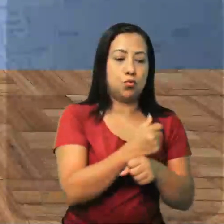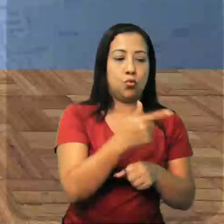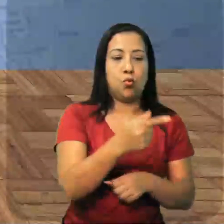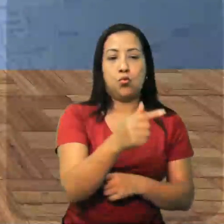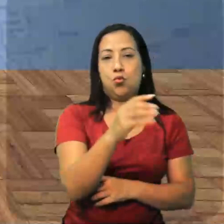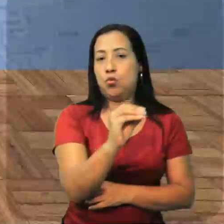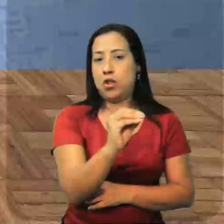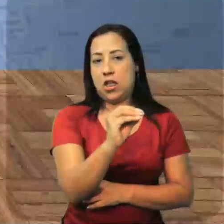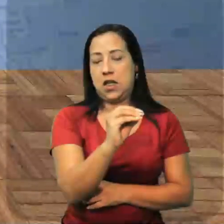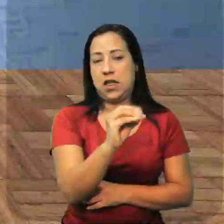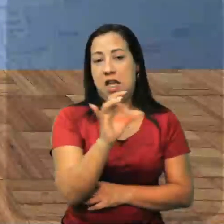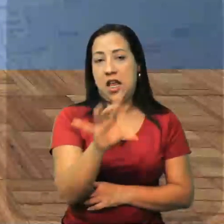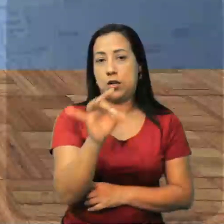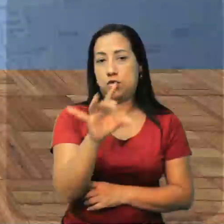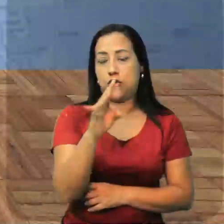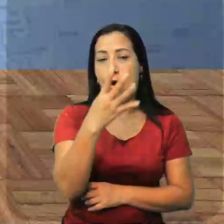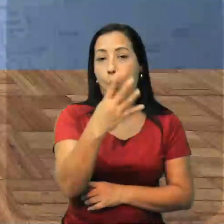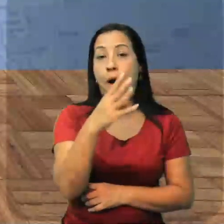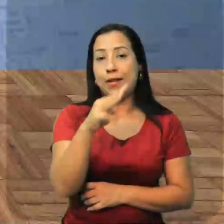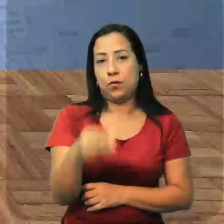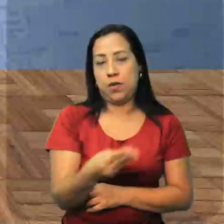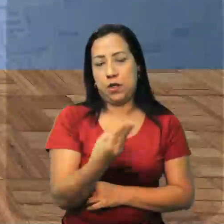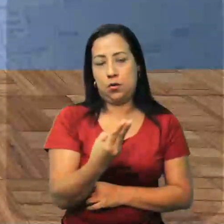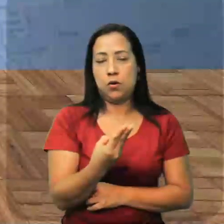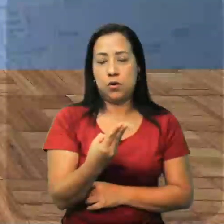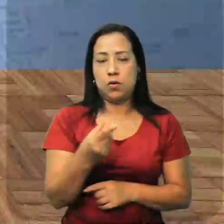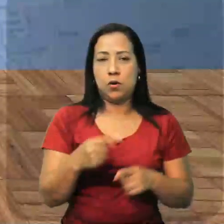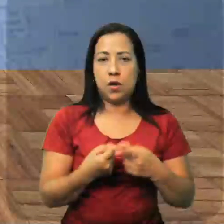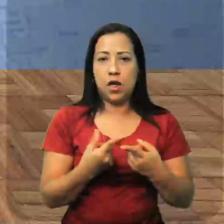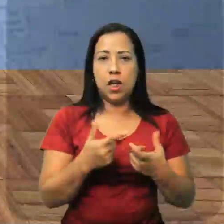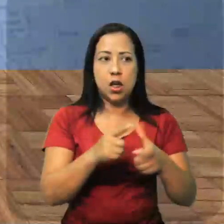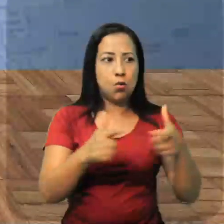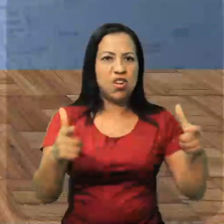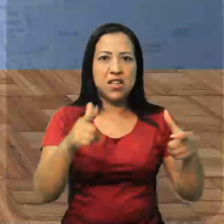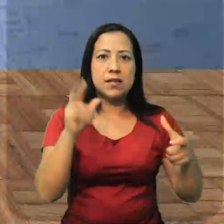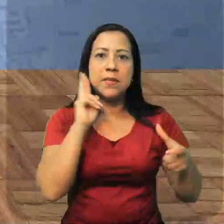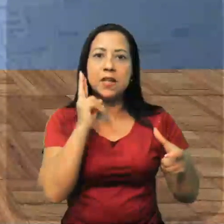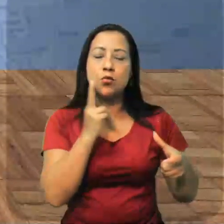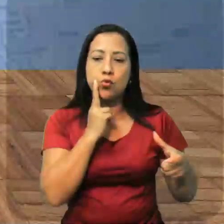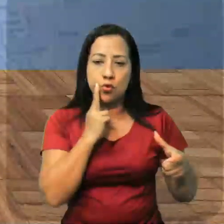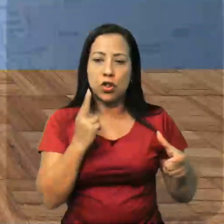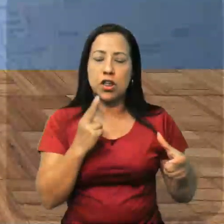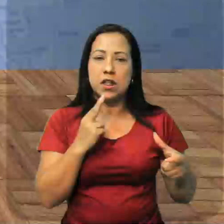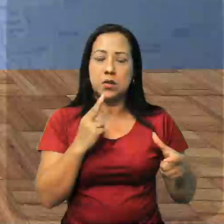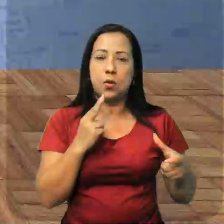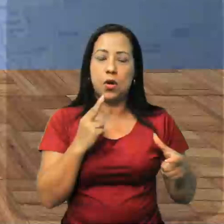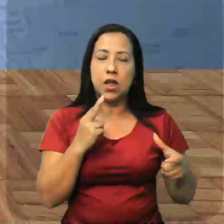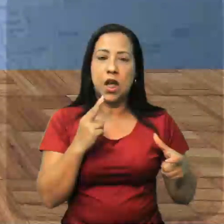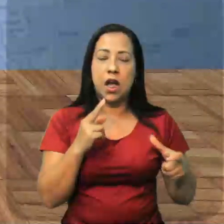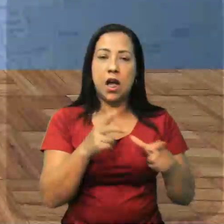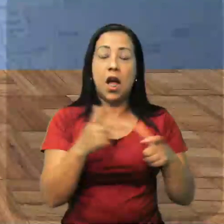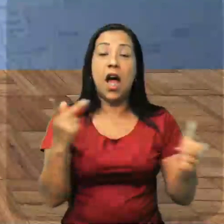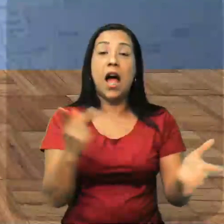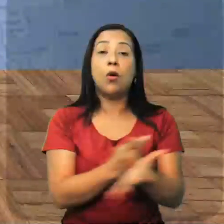4 milhões. Esse crescimento foi através de quê? De um processo migratório incentivado.